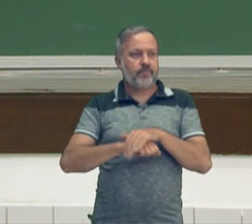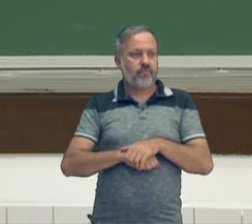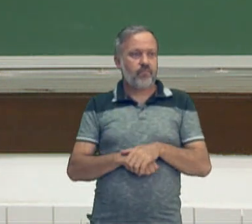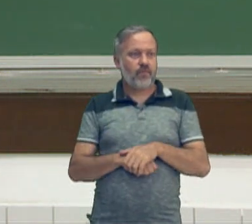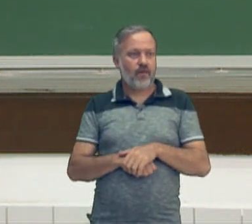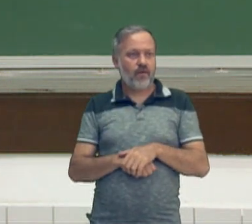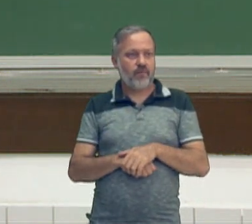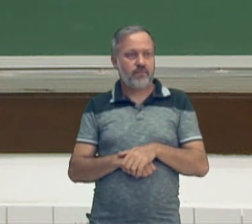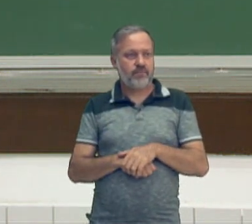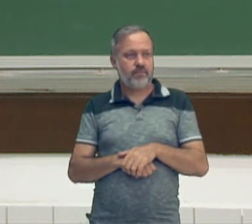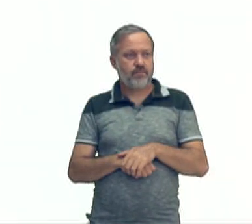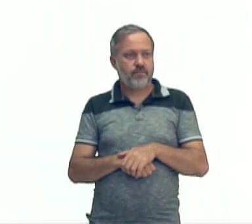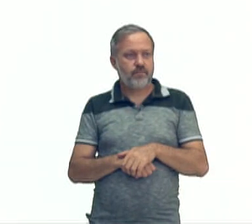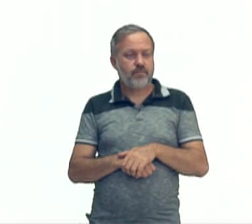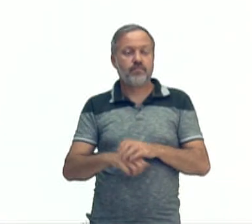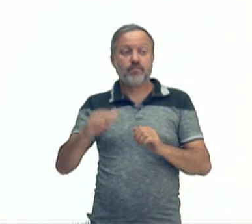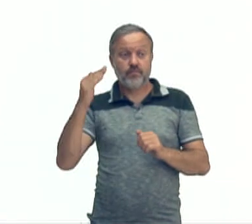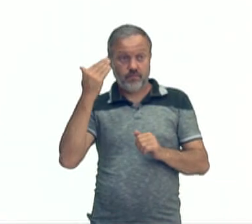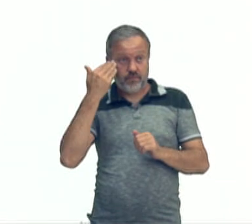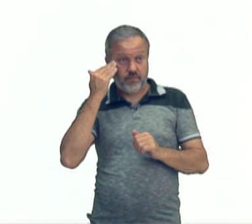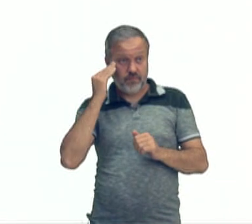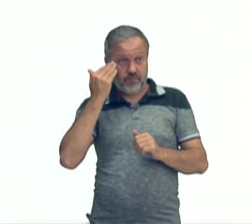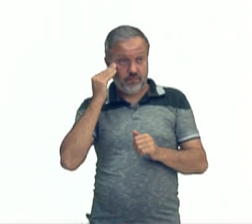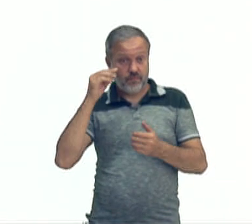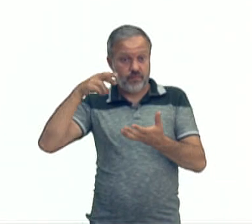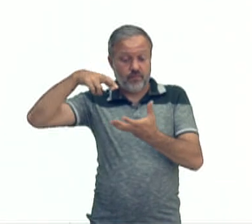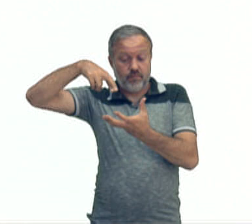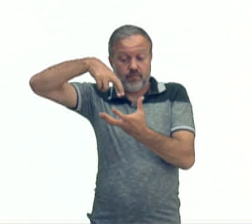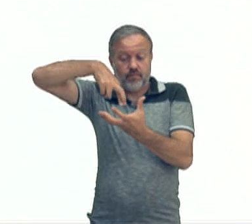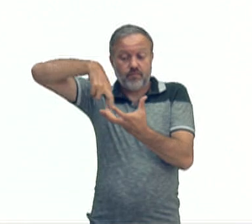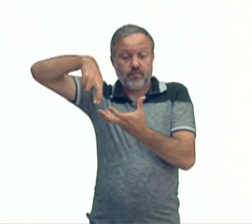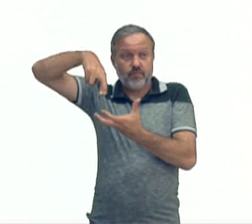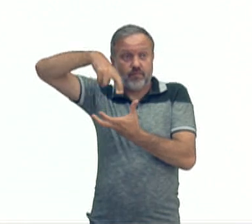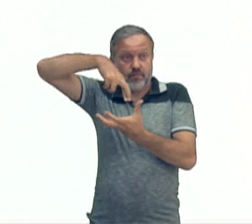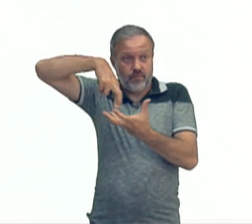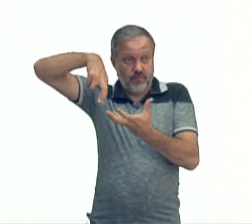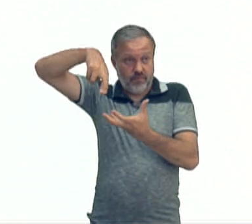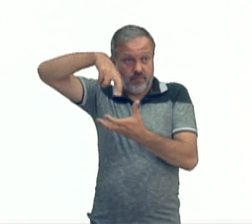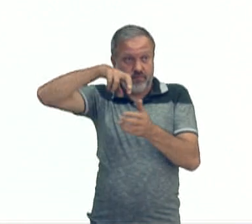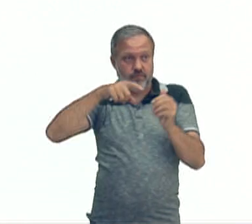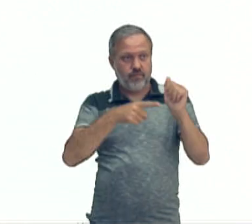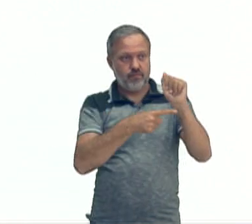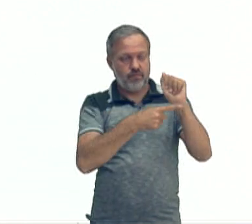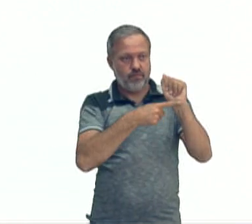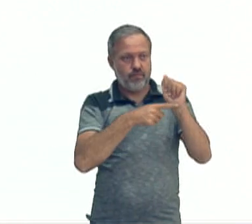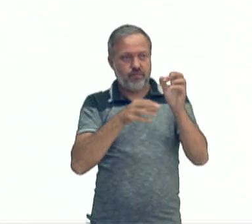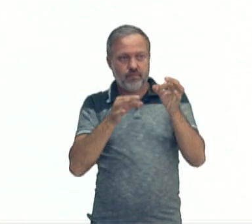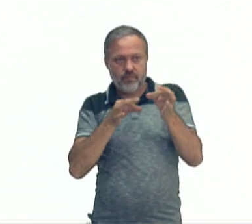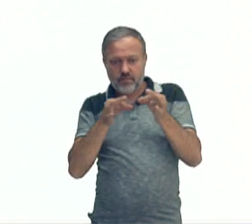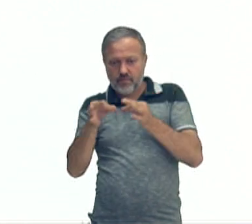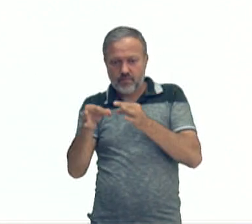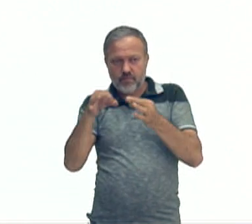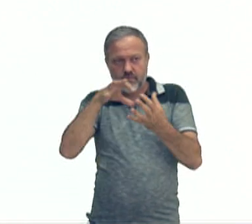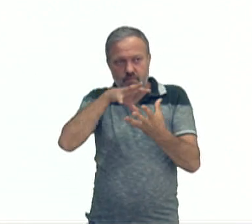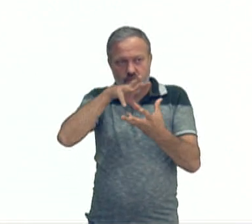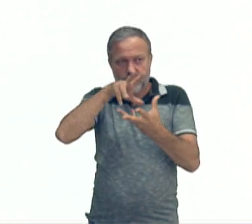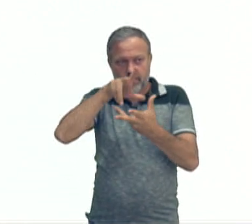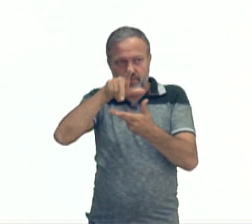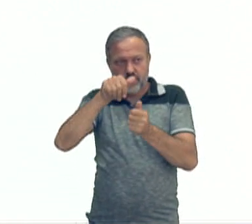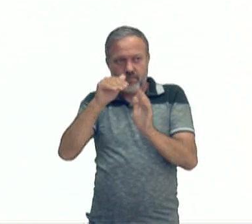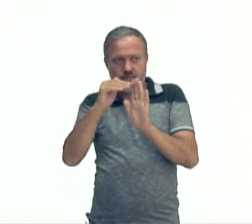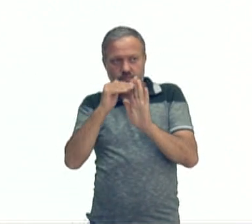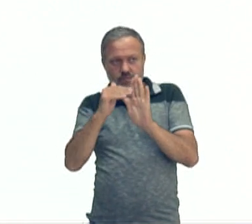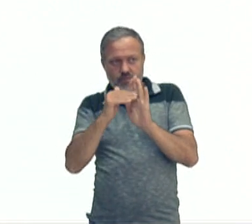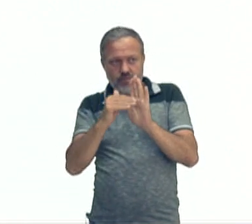vocês. Vamos dar uma lidinha. Entendemos por regionalização. Letra A. Organização do mundo de modo